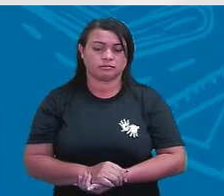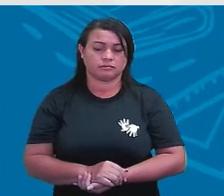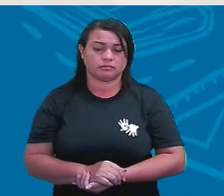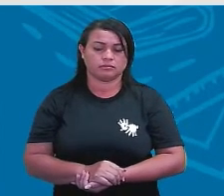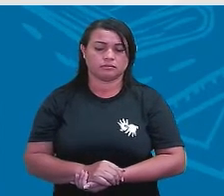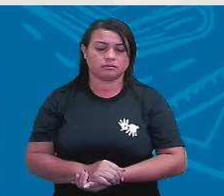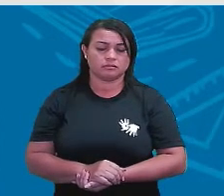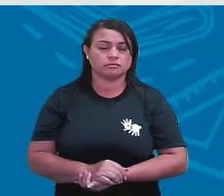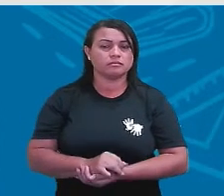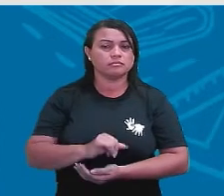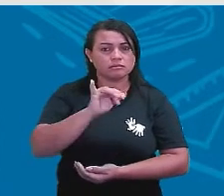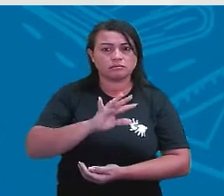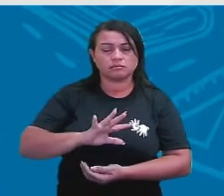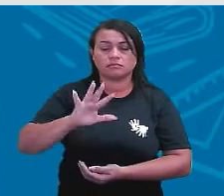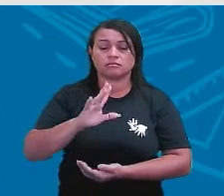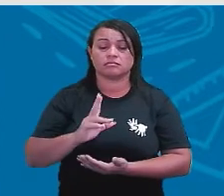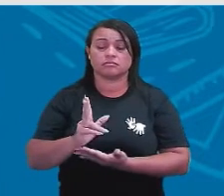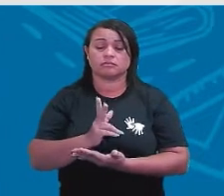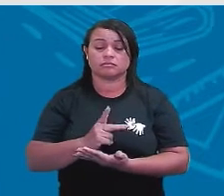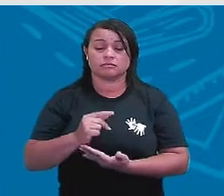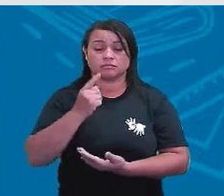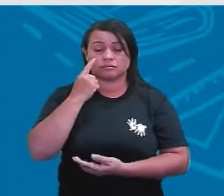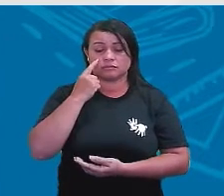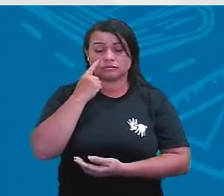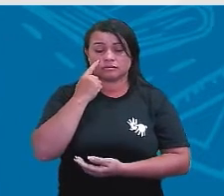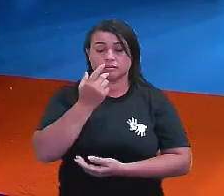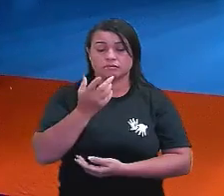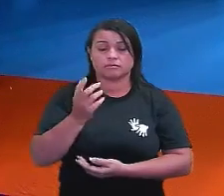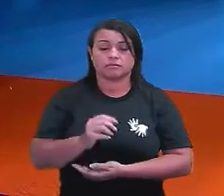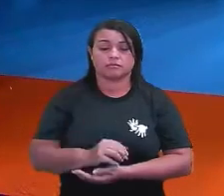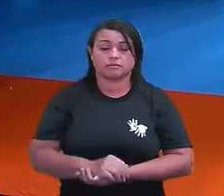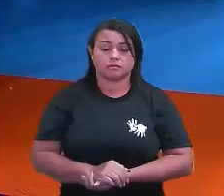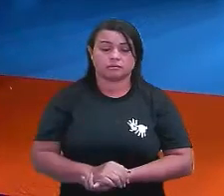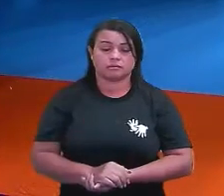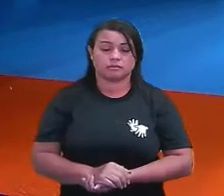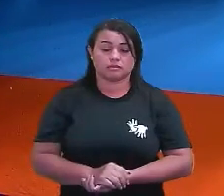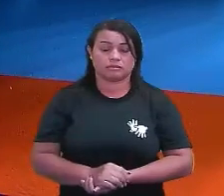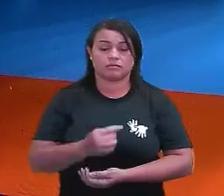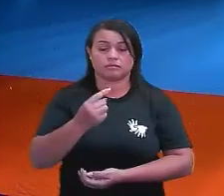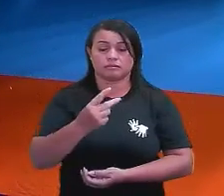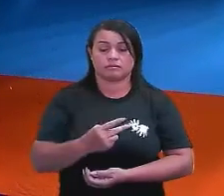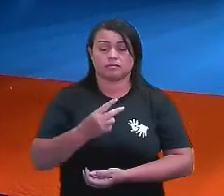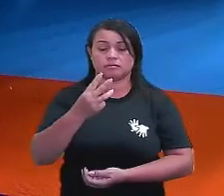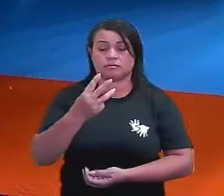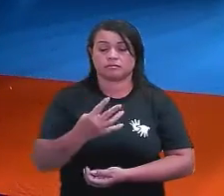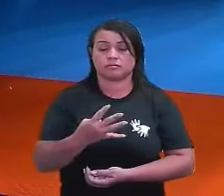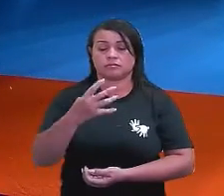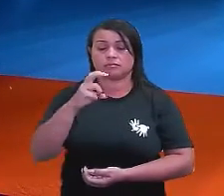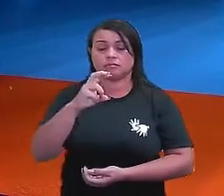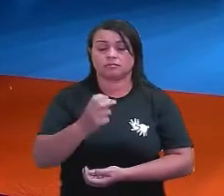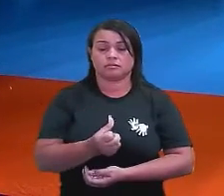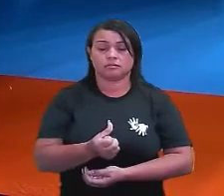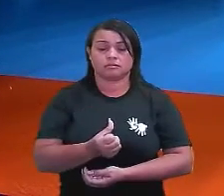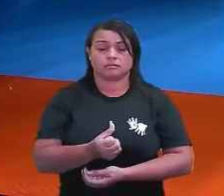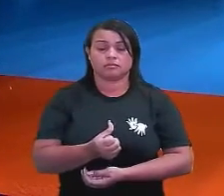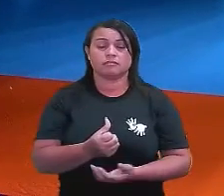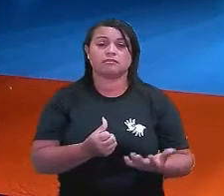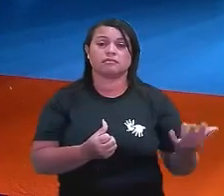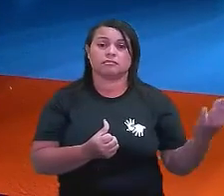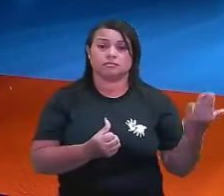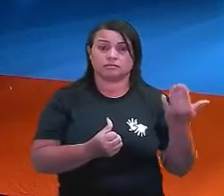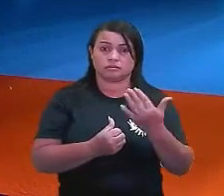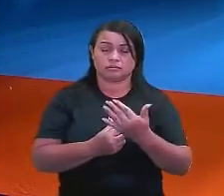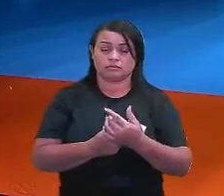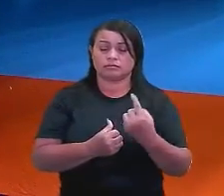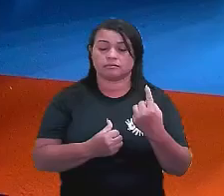um desenho para ajudar a gente. Eu fiz as balinhas, ó. 1, 2, 3, 4, 5, 6. Tem 6 balinhas